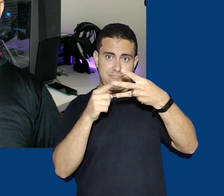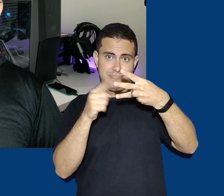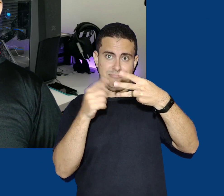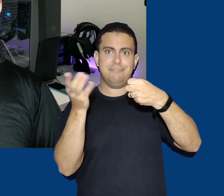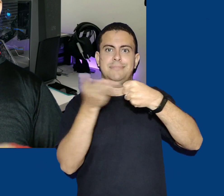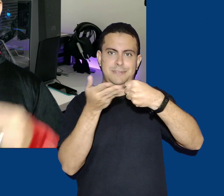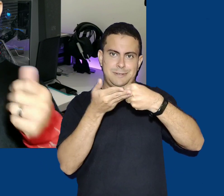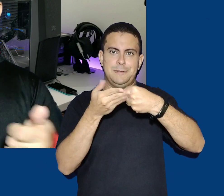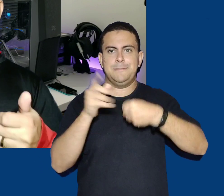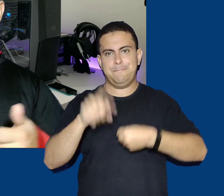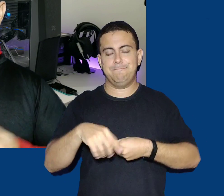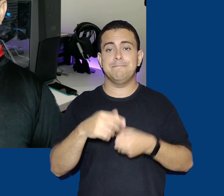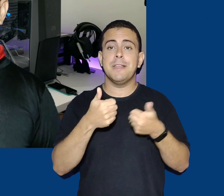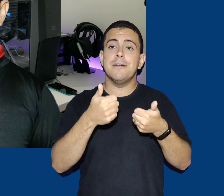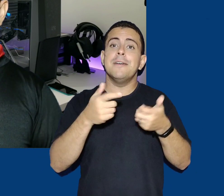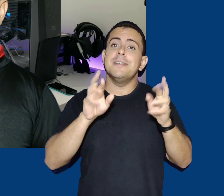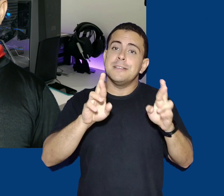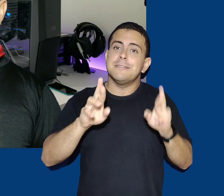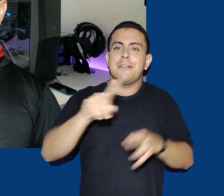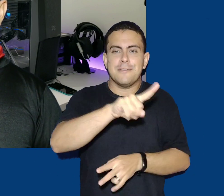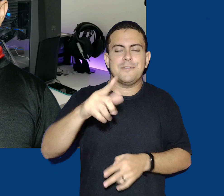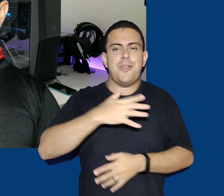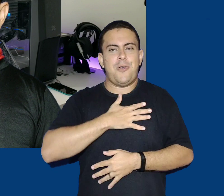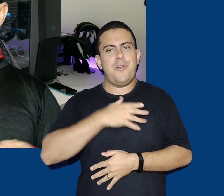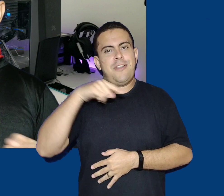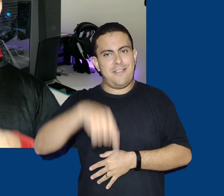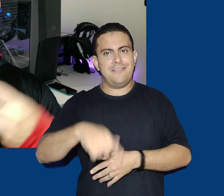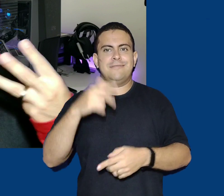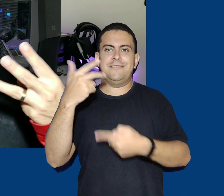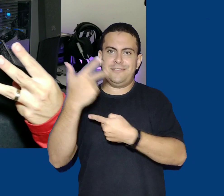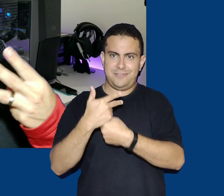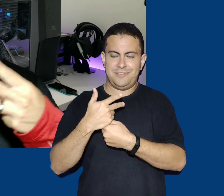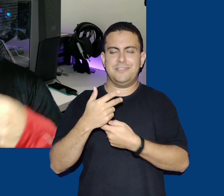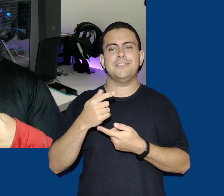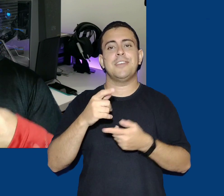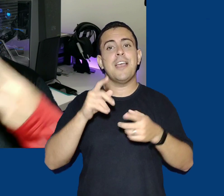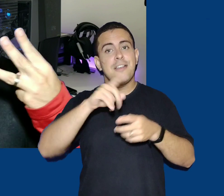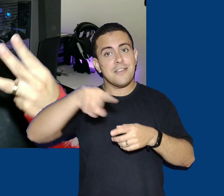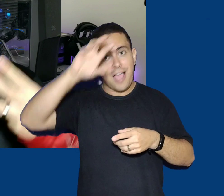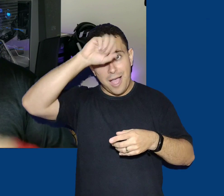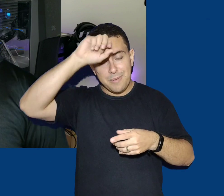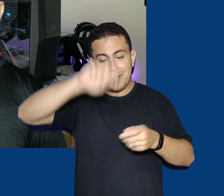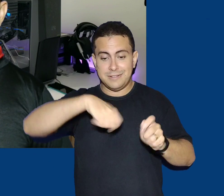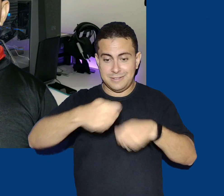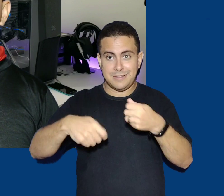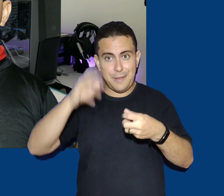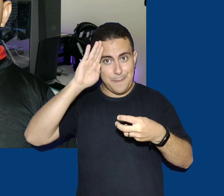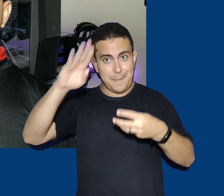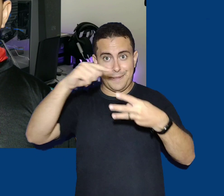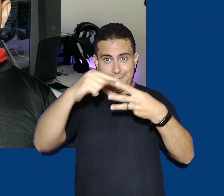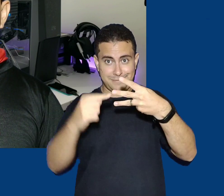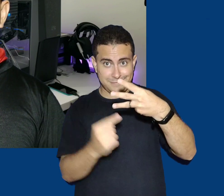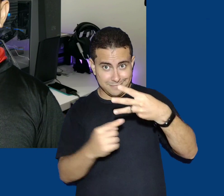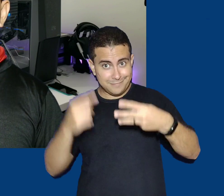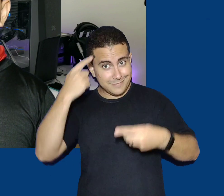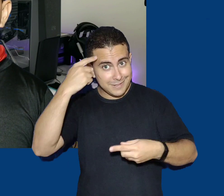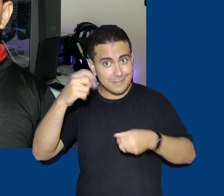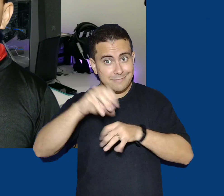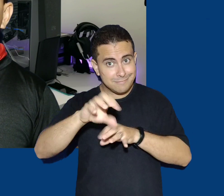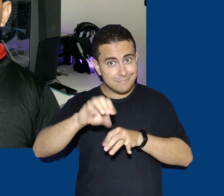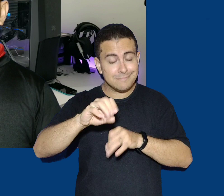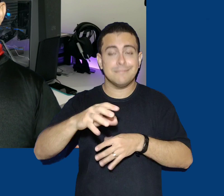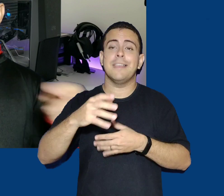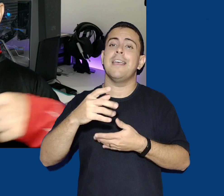intermediário. Então galera, espero que vocês tenham gostado aí do vídeo, que tenham aprendido os três sinais principais que foram ensinados aqui no